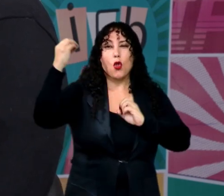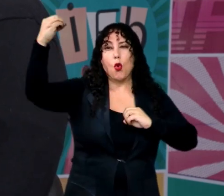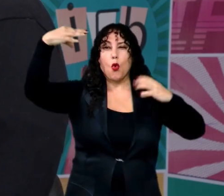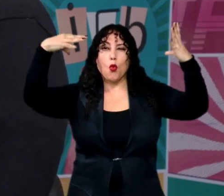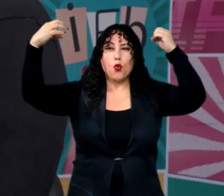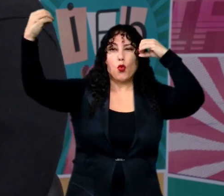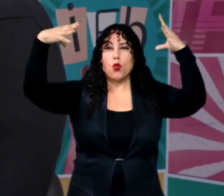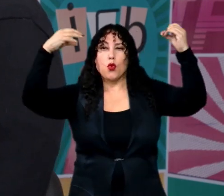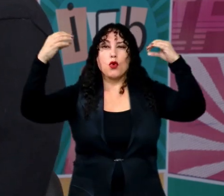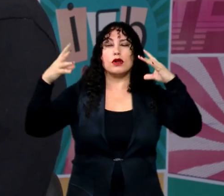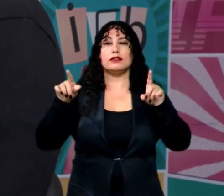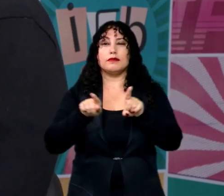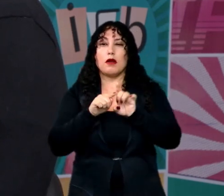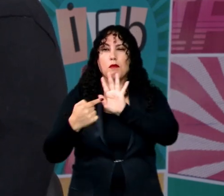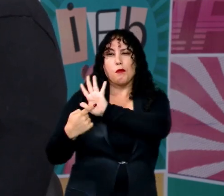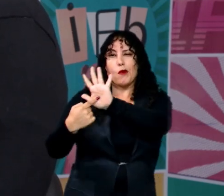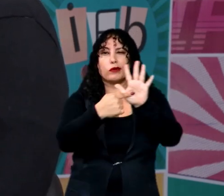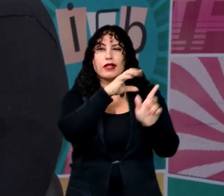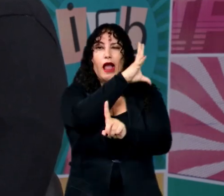para obras artísticas de dança,